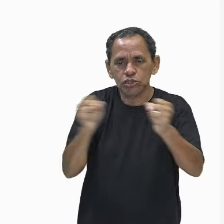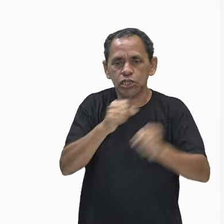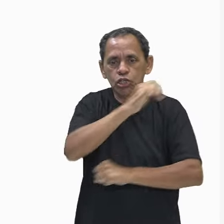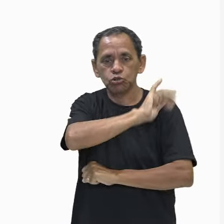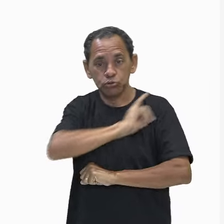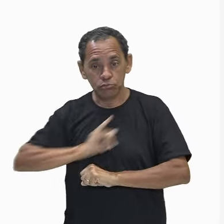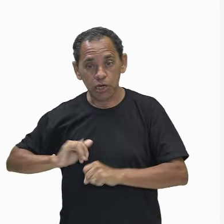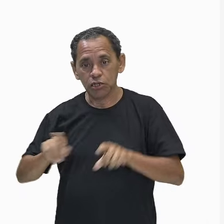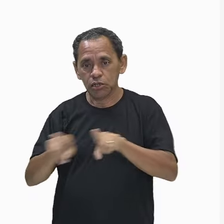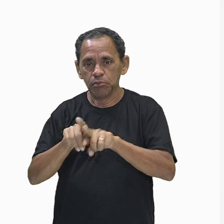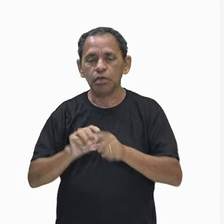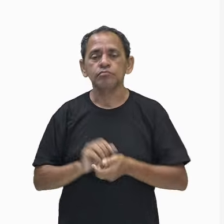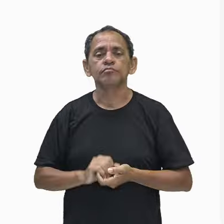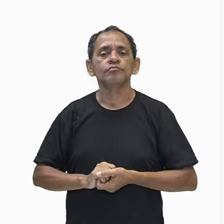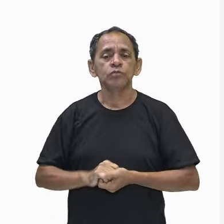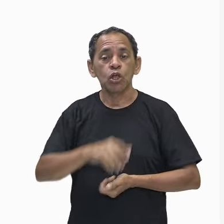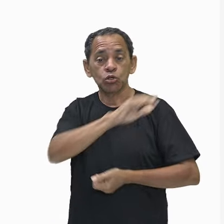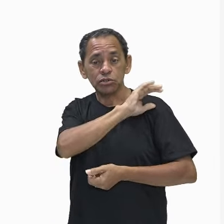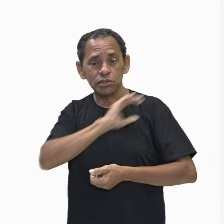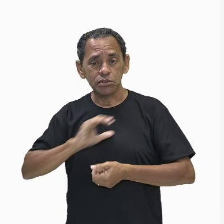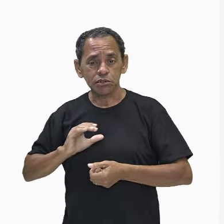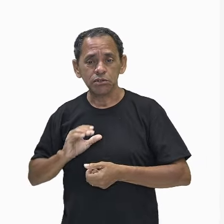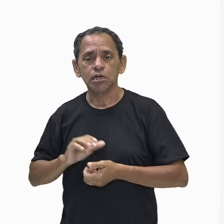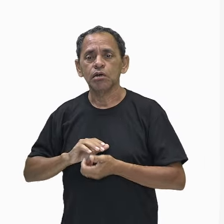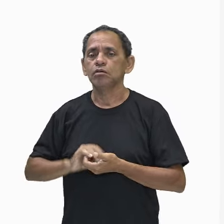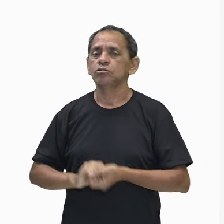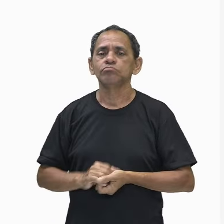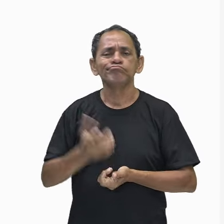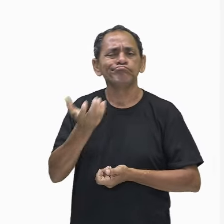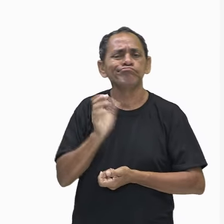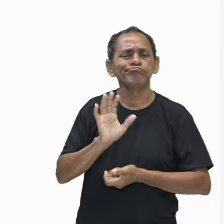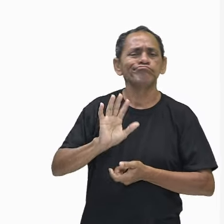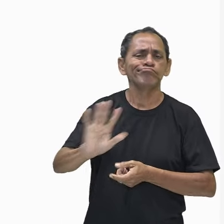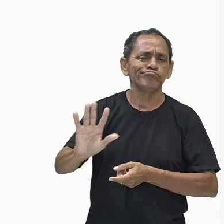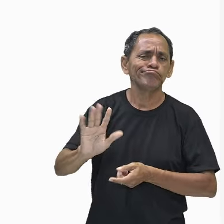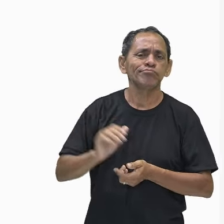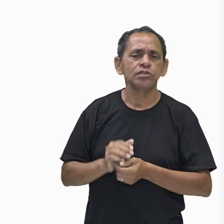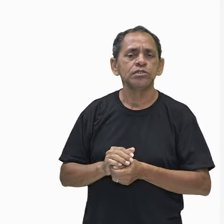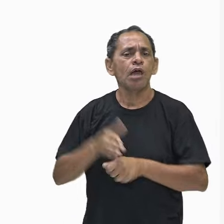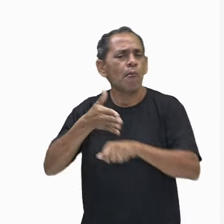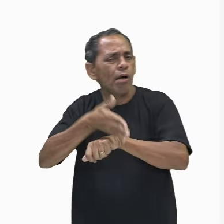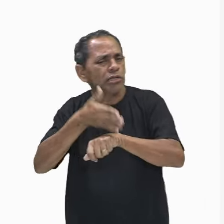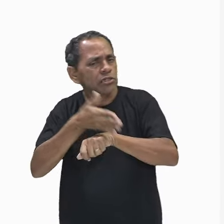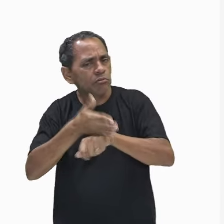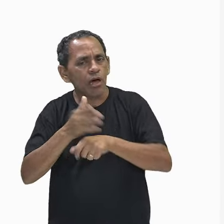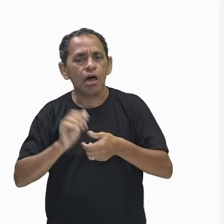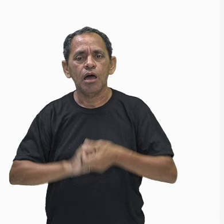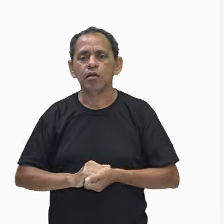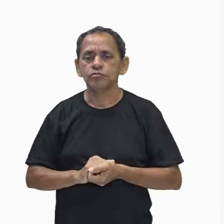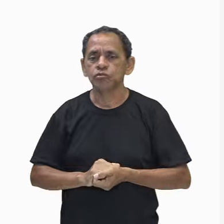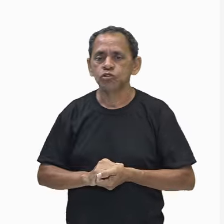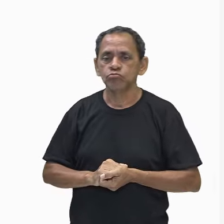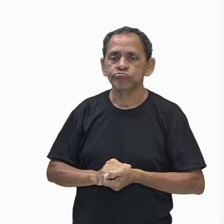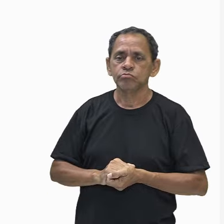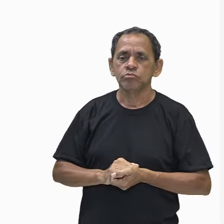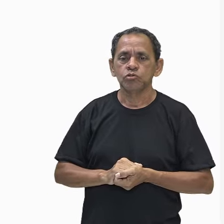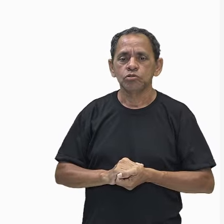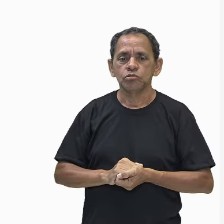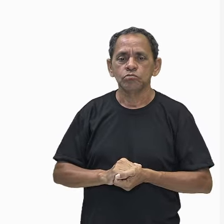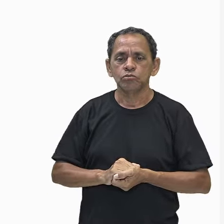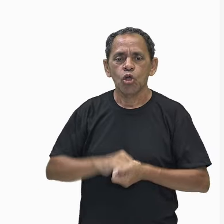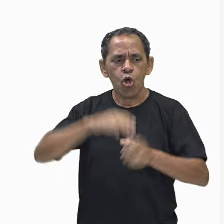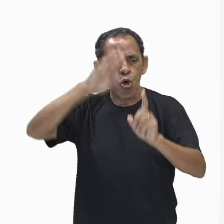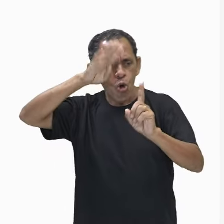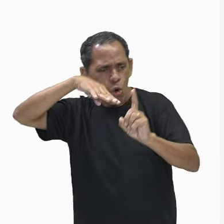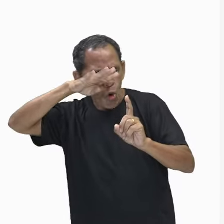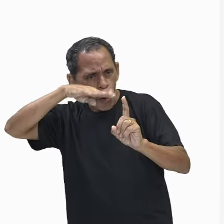cristãos recusavam-se a participar das celebrações coletivas, não prestavam culto aos deuses de Roma e ao imperador